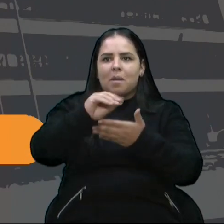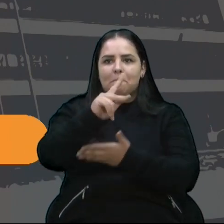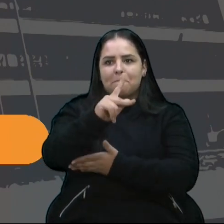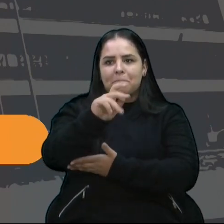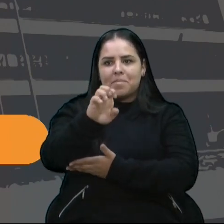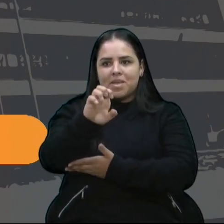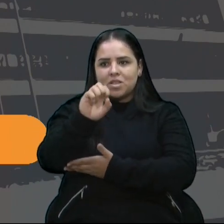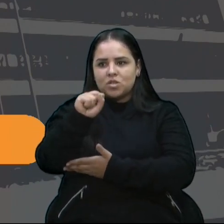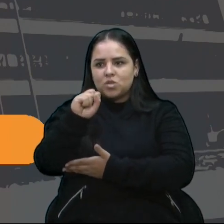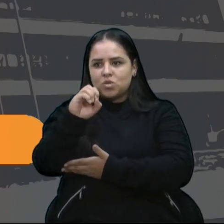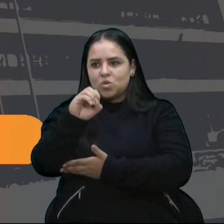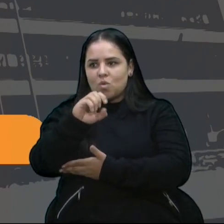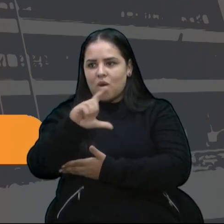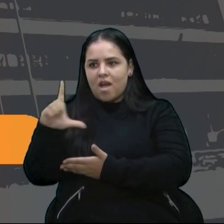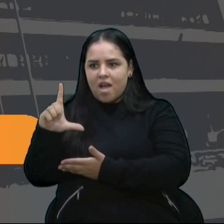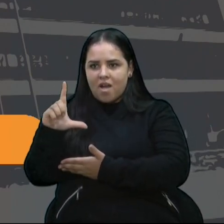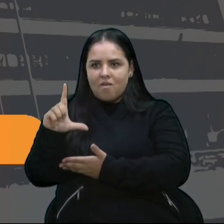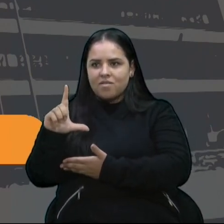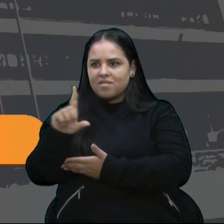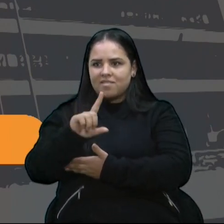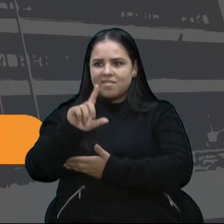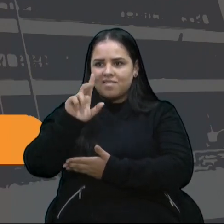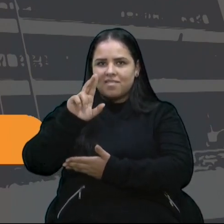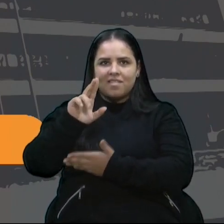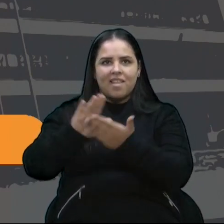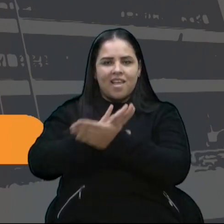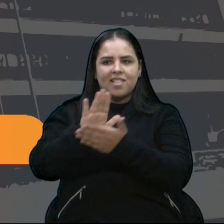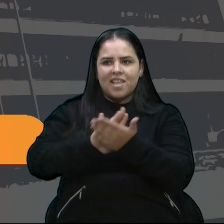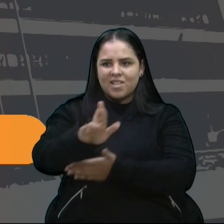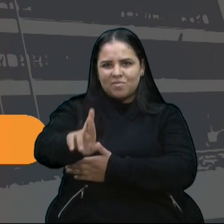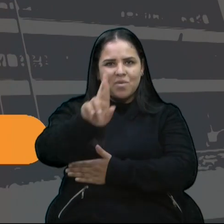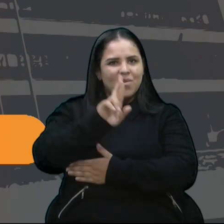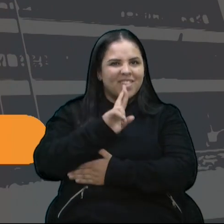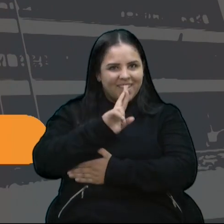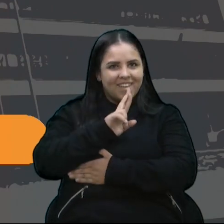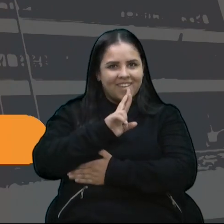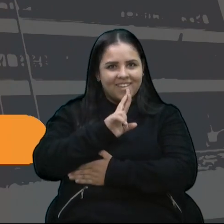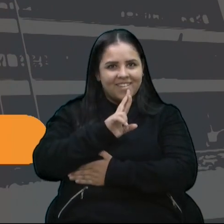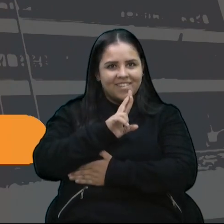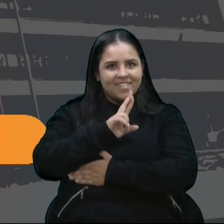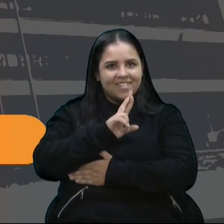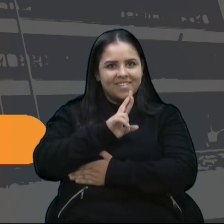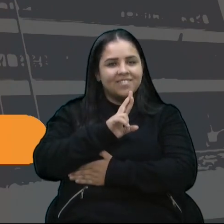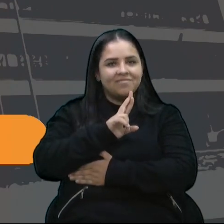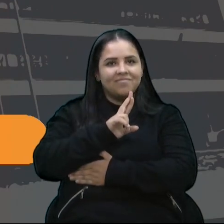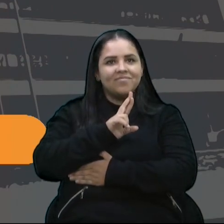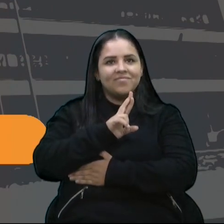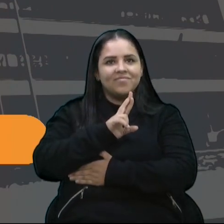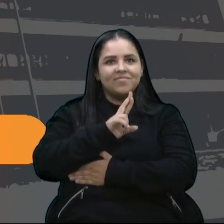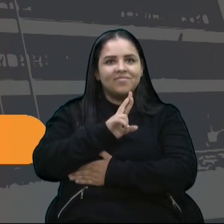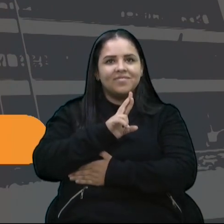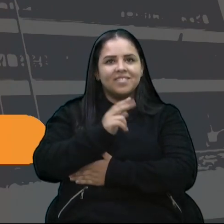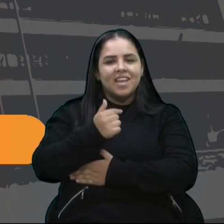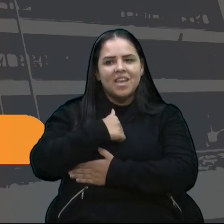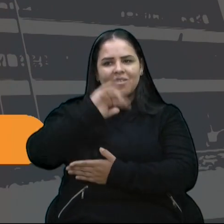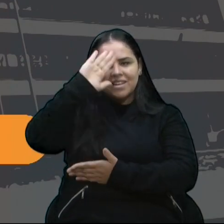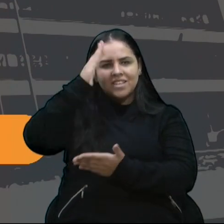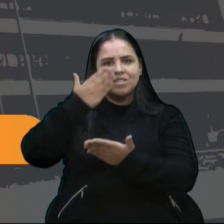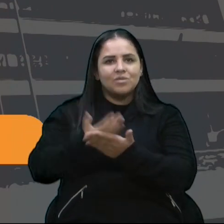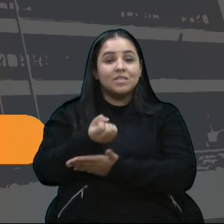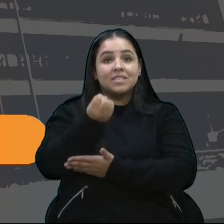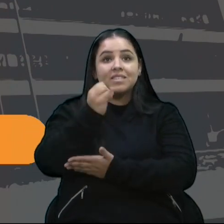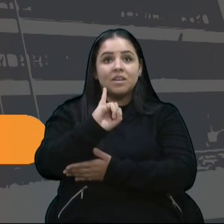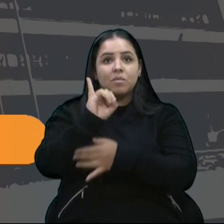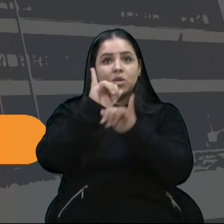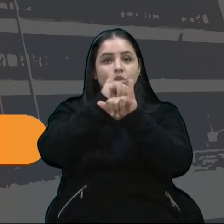né? E o pessoal a gente deixa aberto lá e aí ninguém assume. E acho que assim, se uma propaganda ela